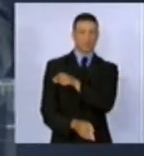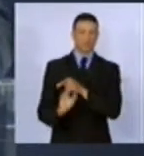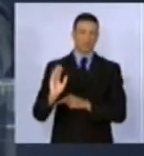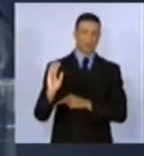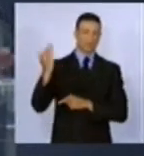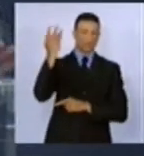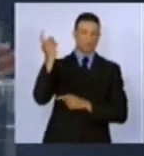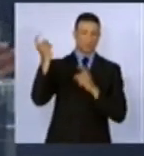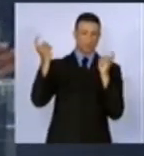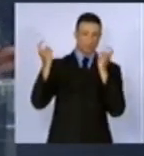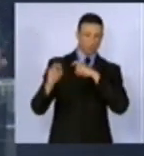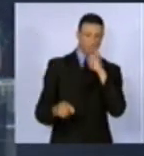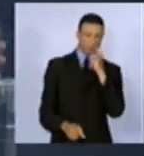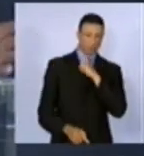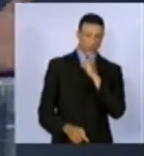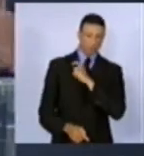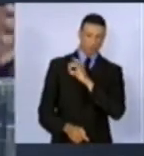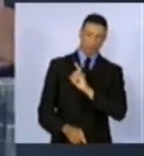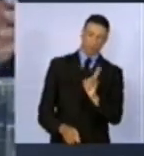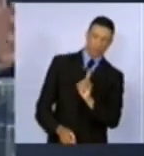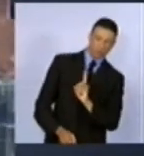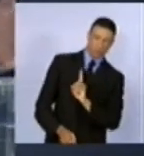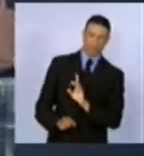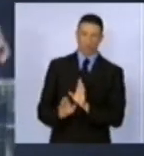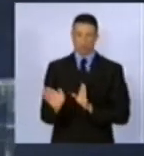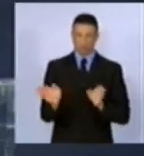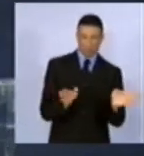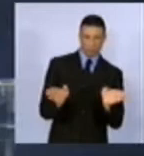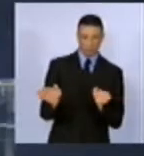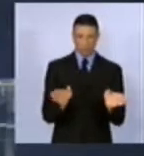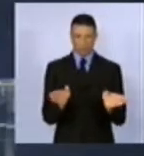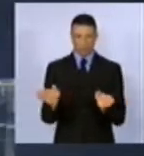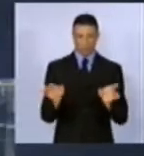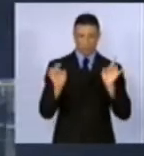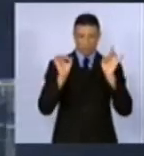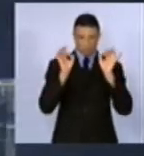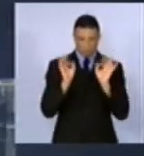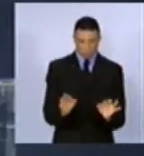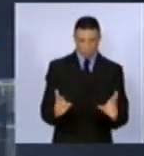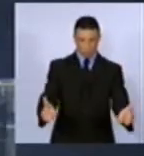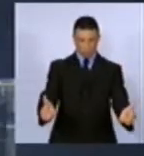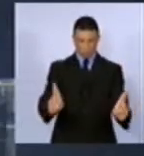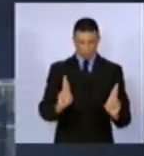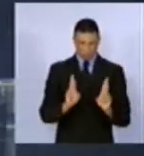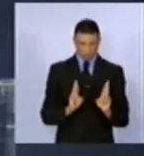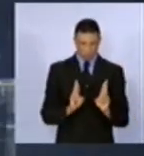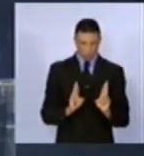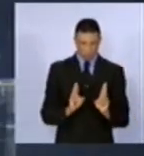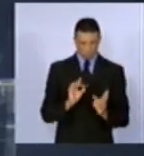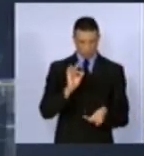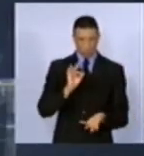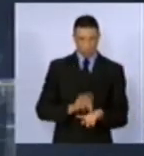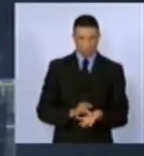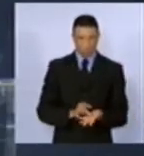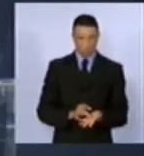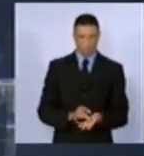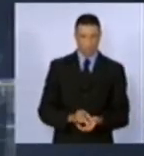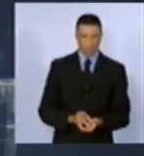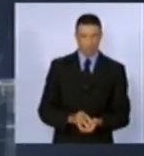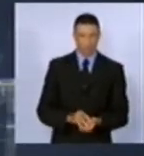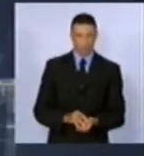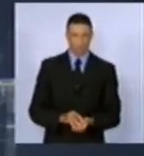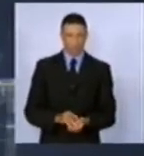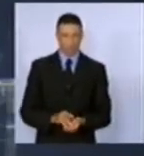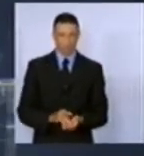mas enquanto não houver dados que mostrem que que uma hipótese